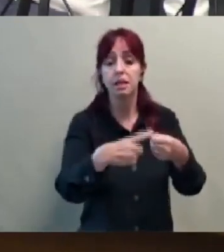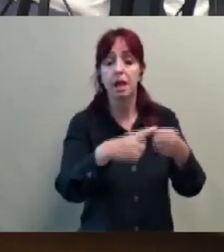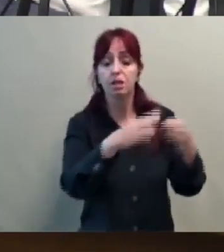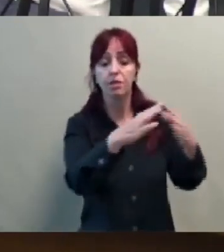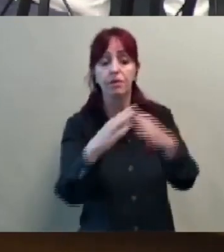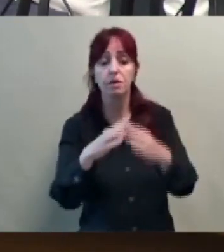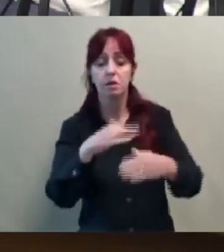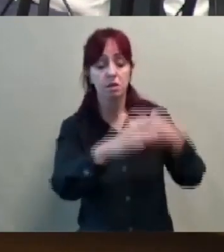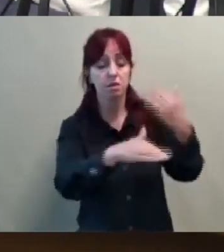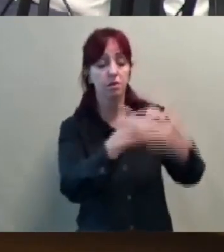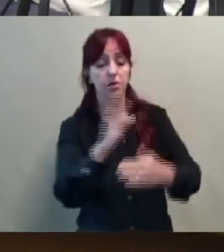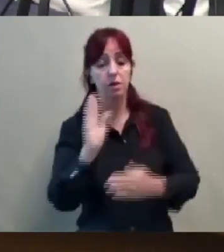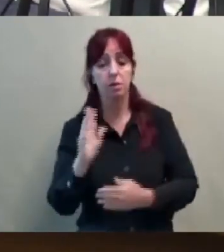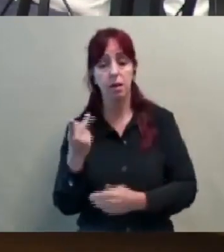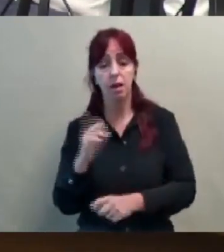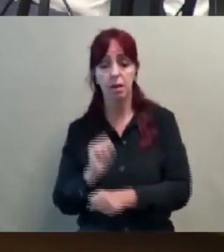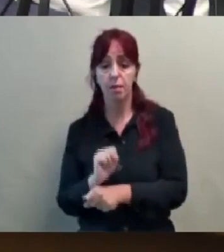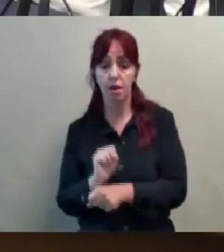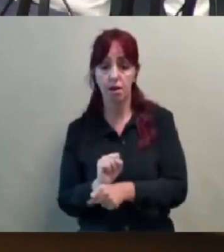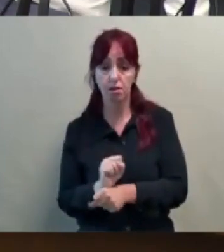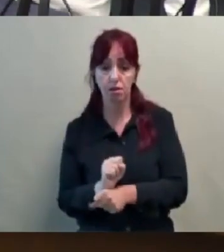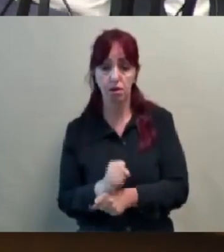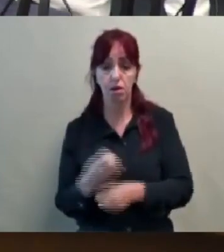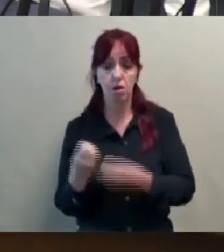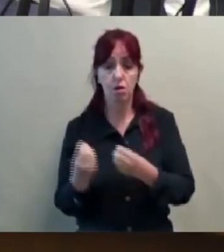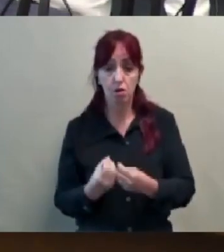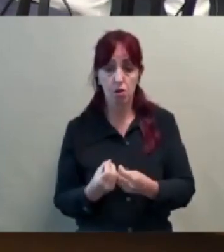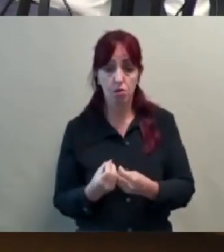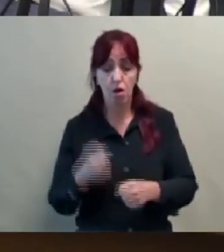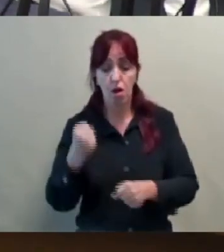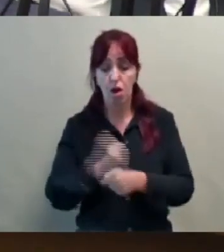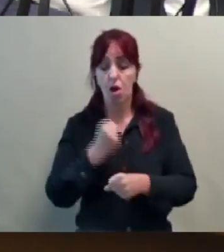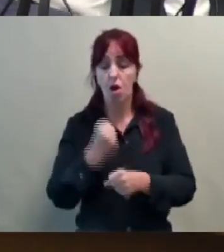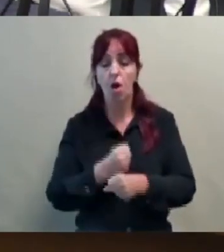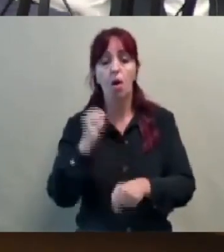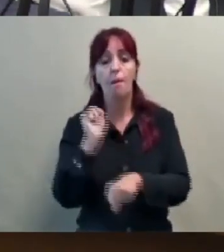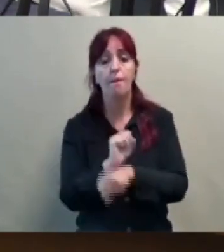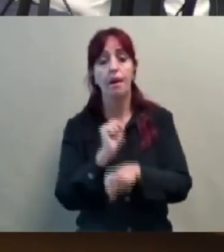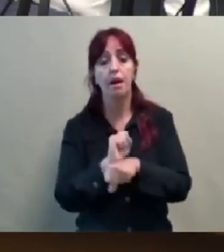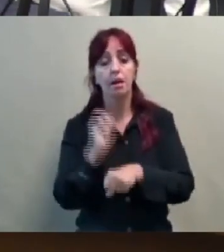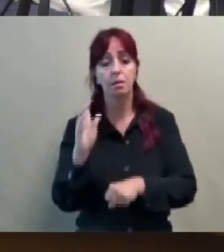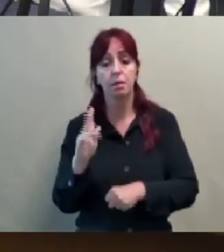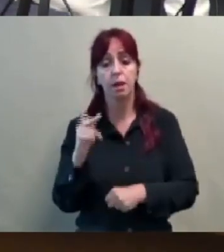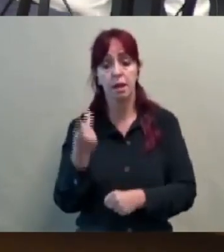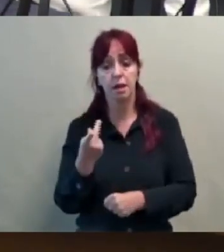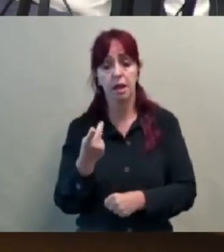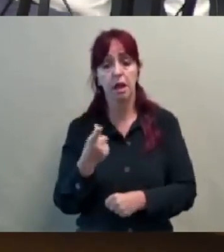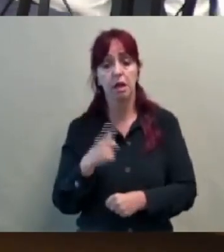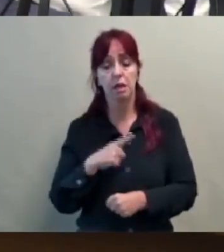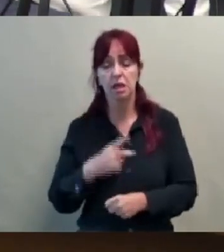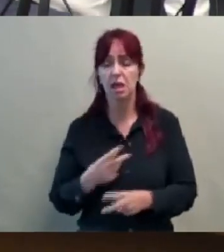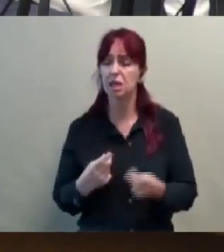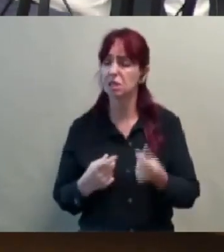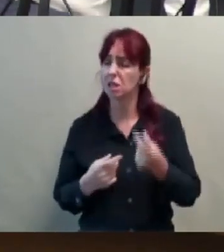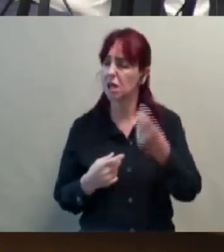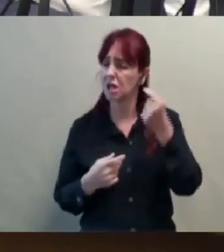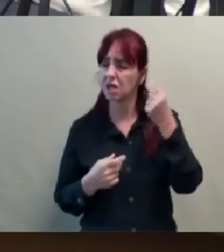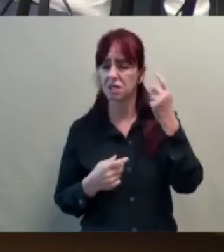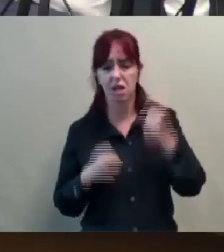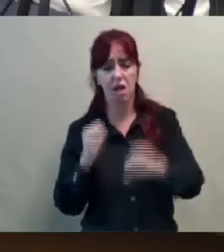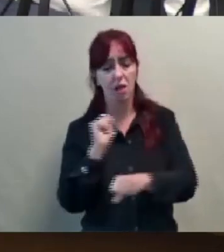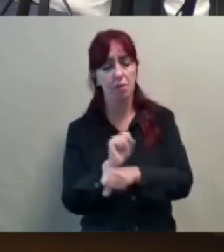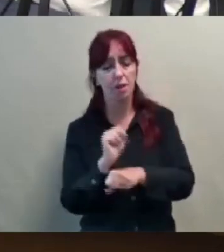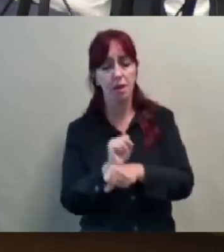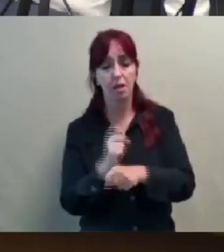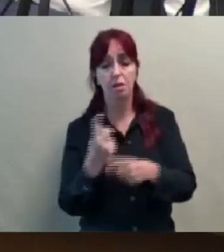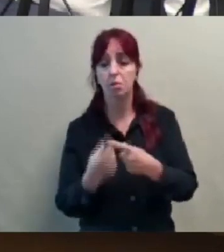tempo. Olha só a quantidade de obras paradas em Belo Horizonte, obras que estão paradas há anos e anos. Por que elas não